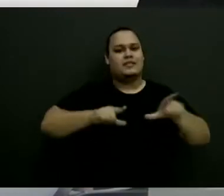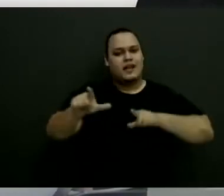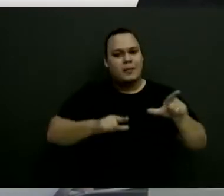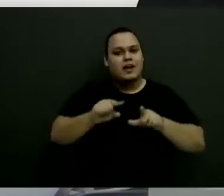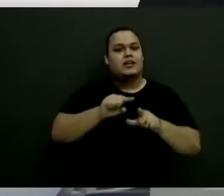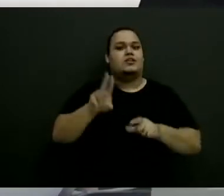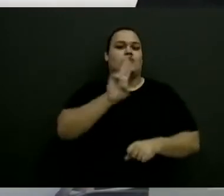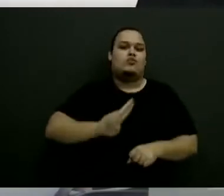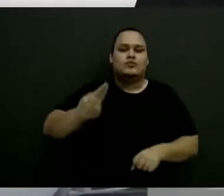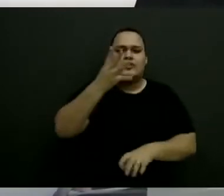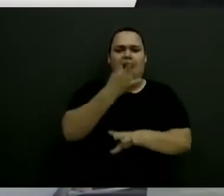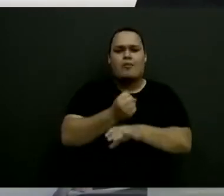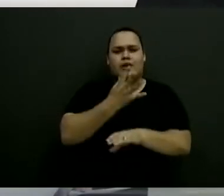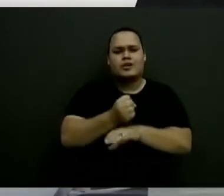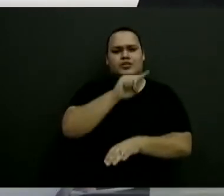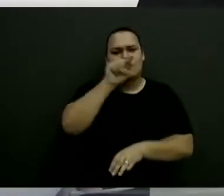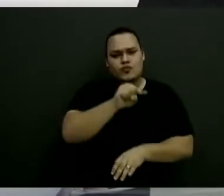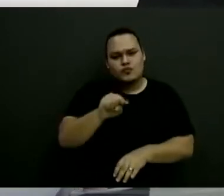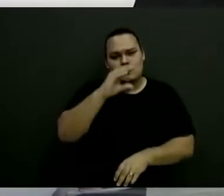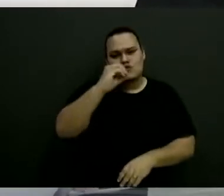Zoom. Isso é muito importante porque